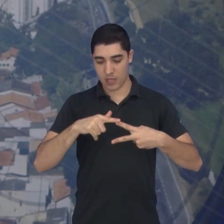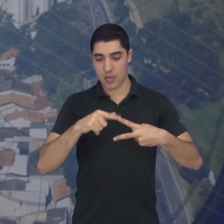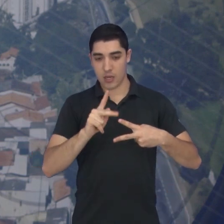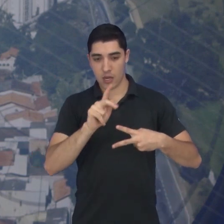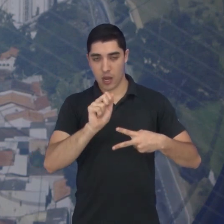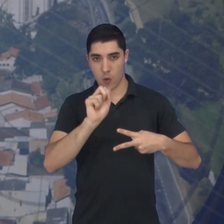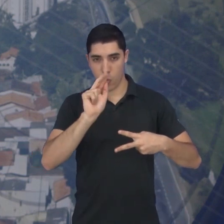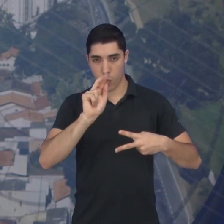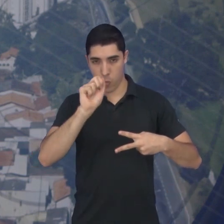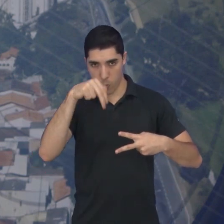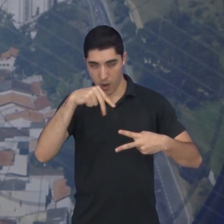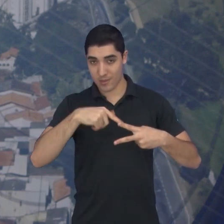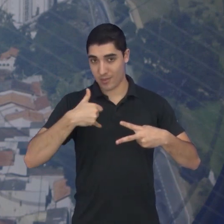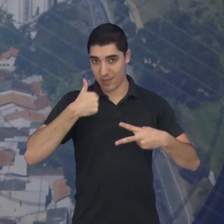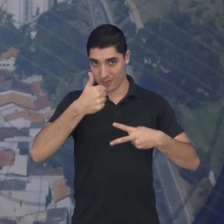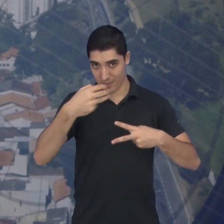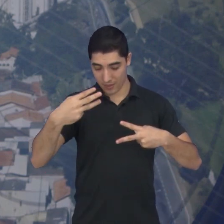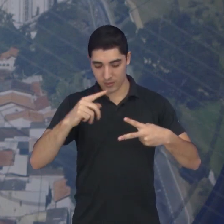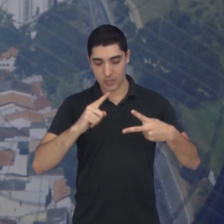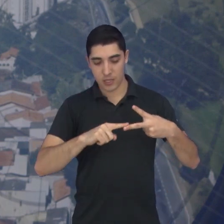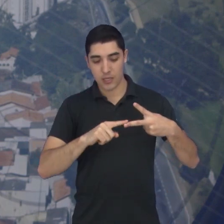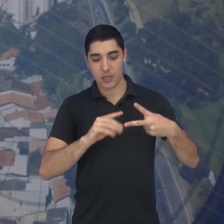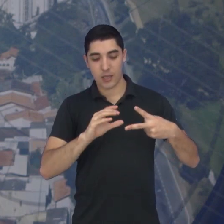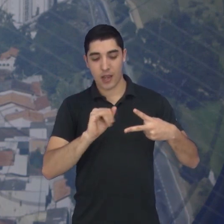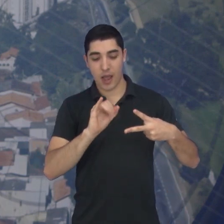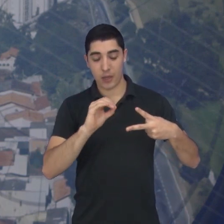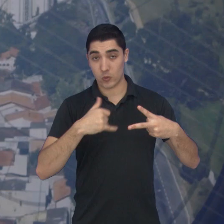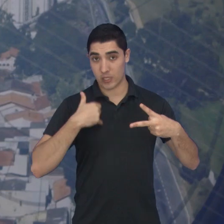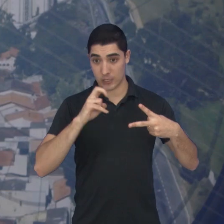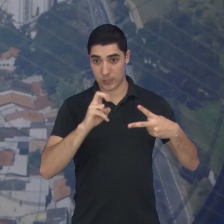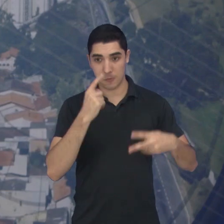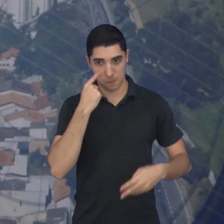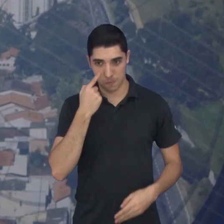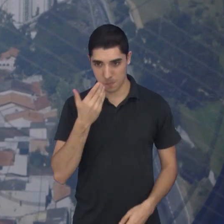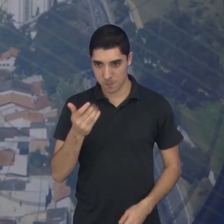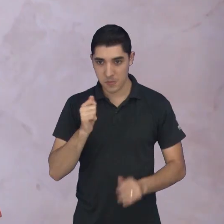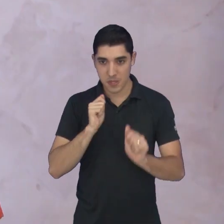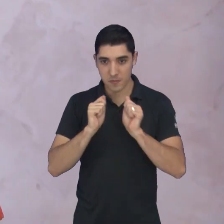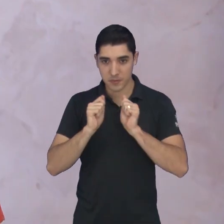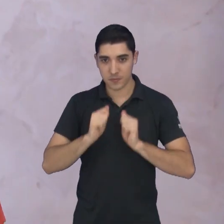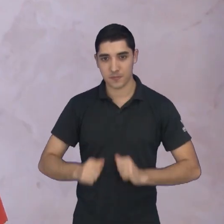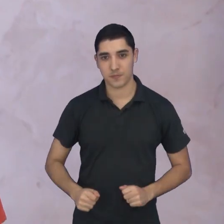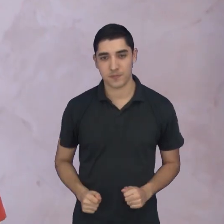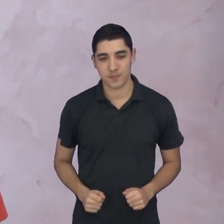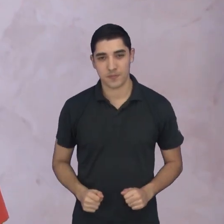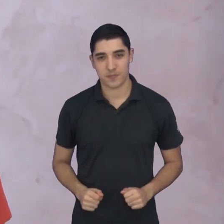5. E ela conheceu um pouquinho da história dessa família. Vanessa, é com você.